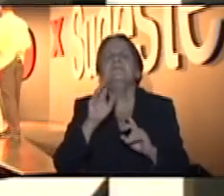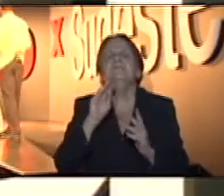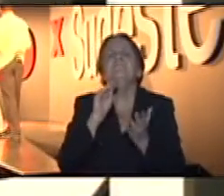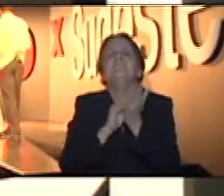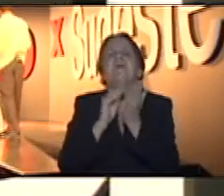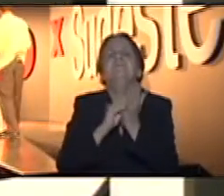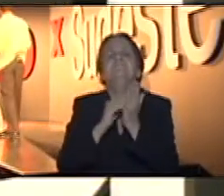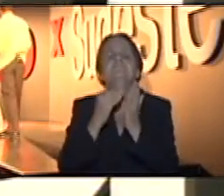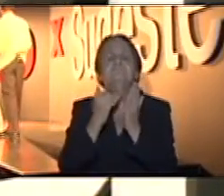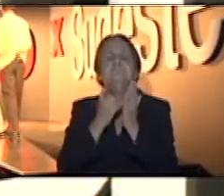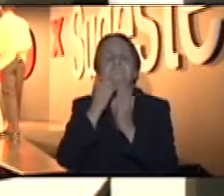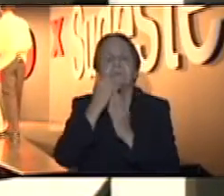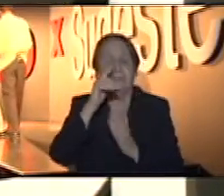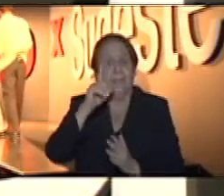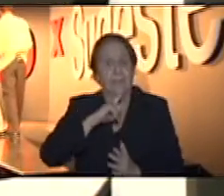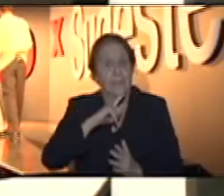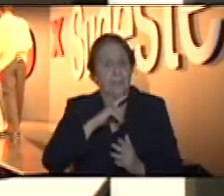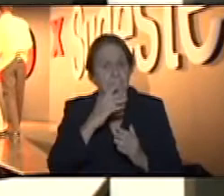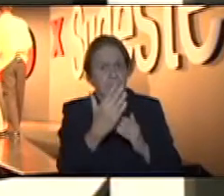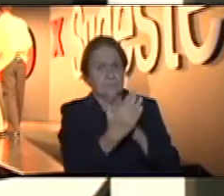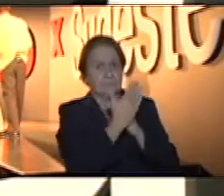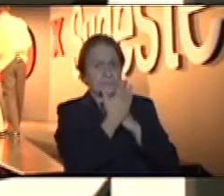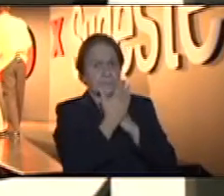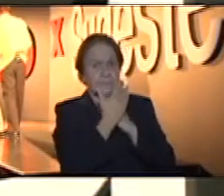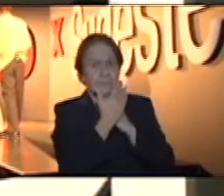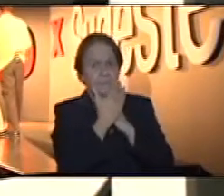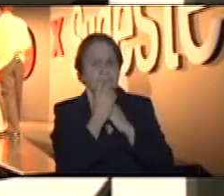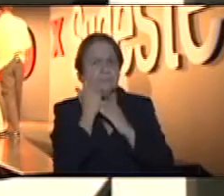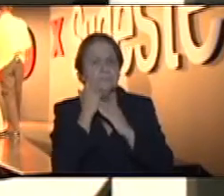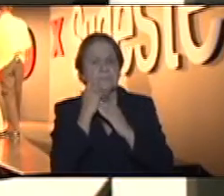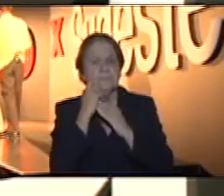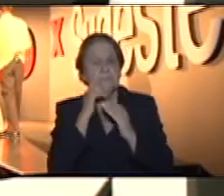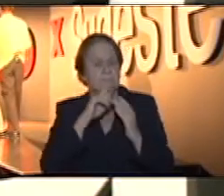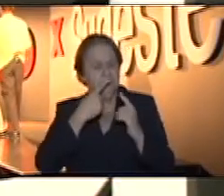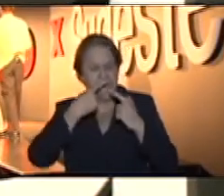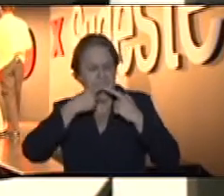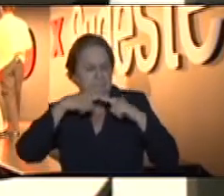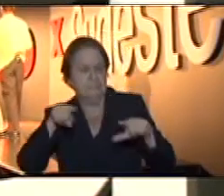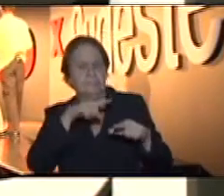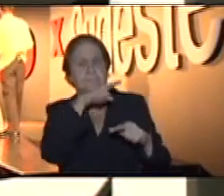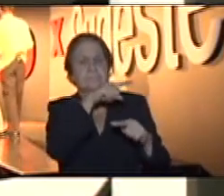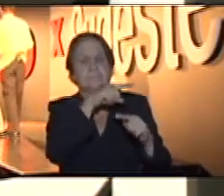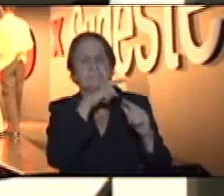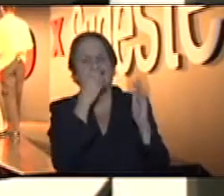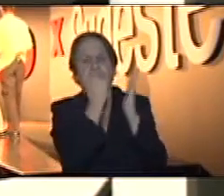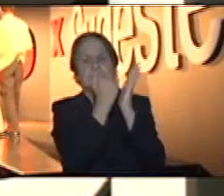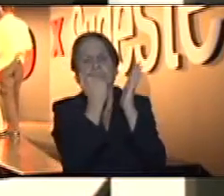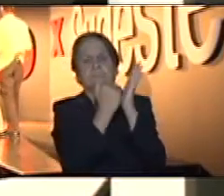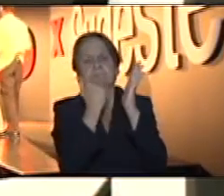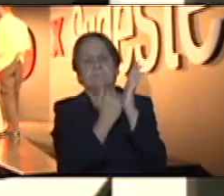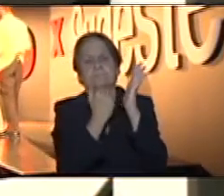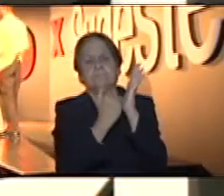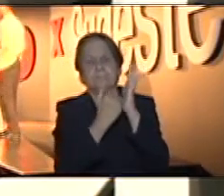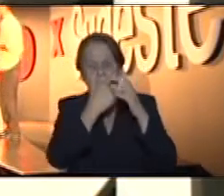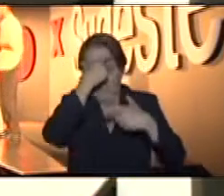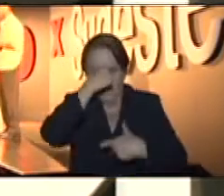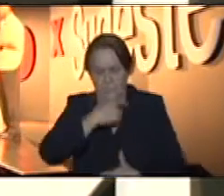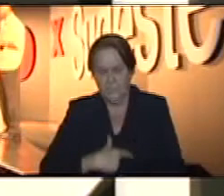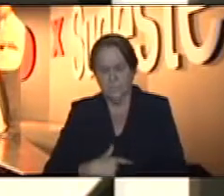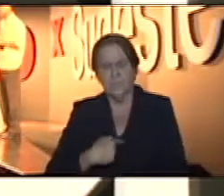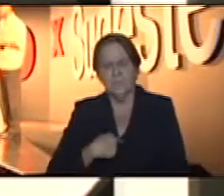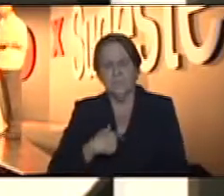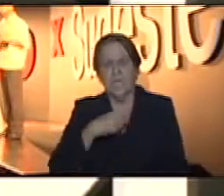contribuição Tão rica atitude de oposição às normas inadequação à ética da conduta conduta antissocial